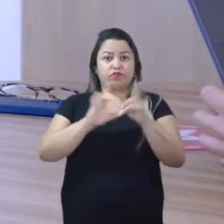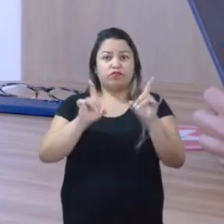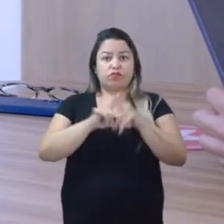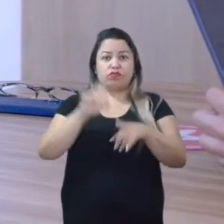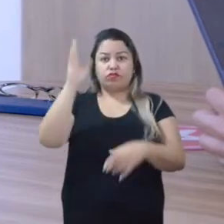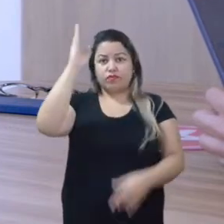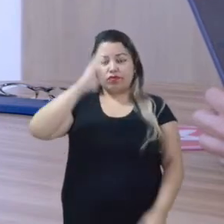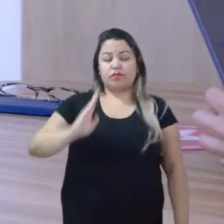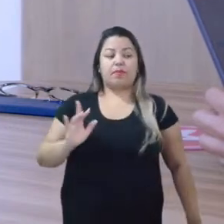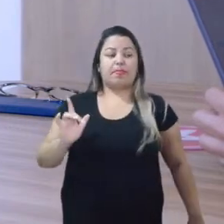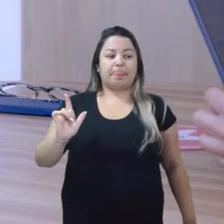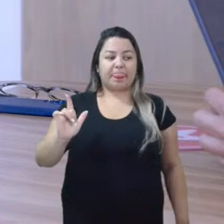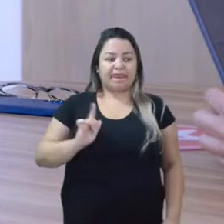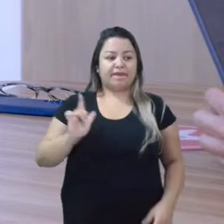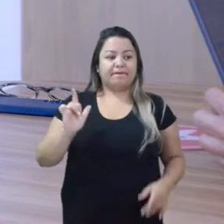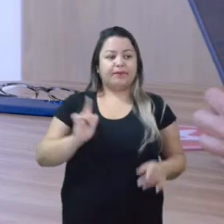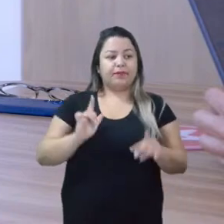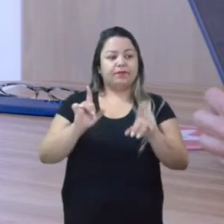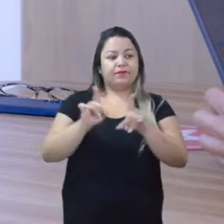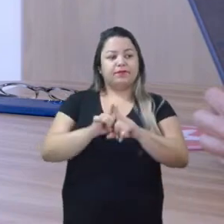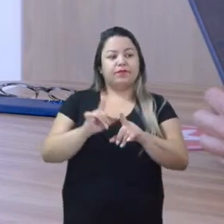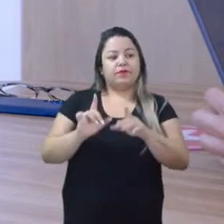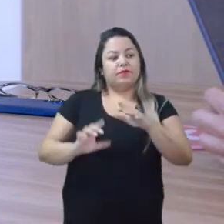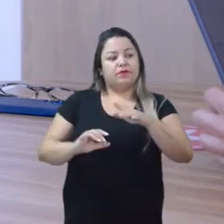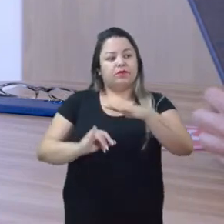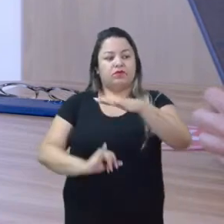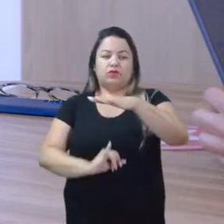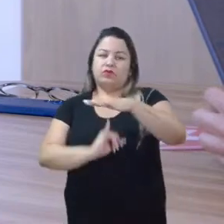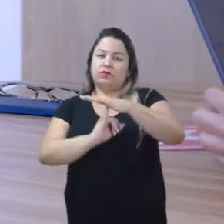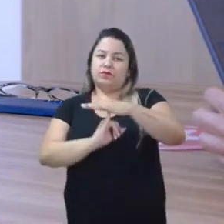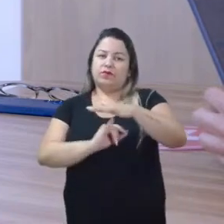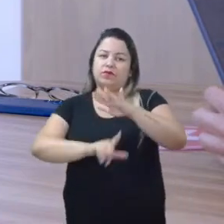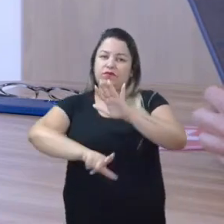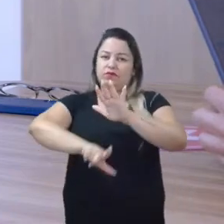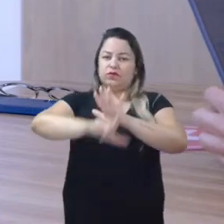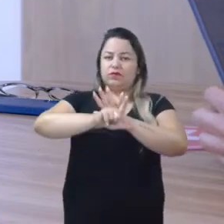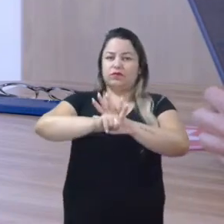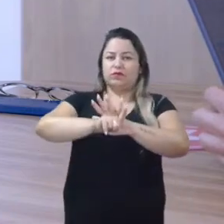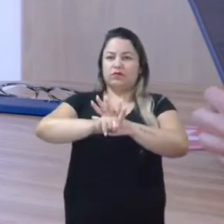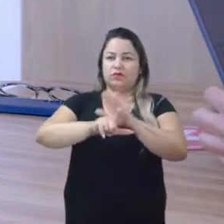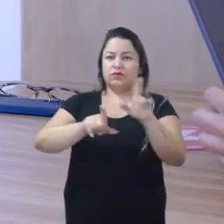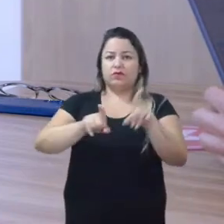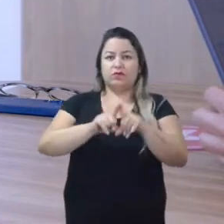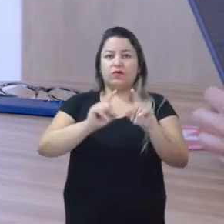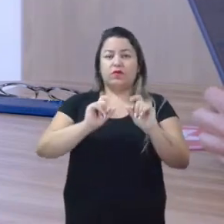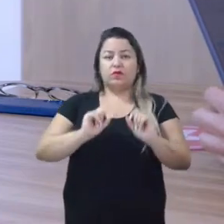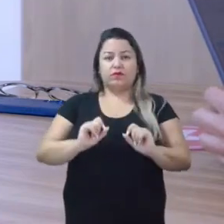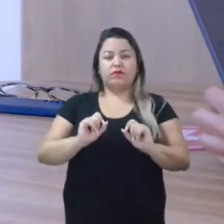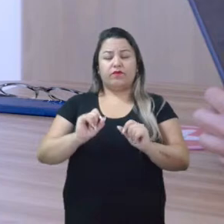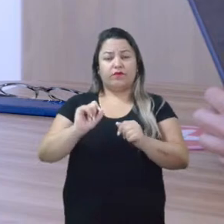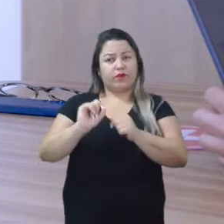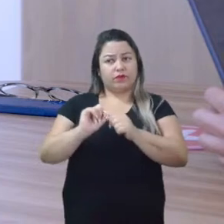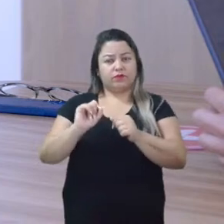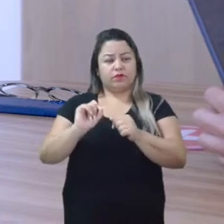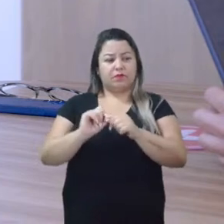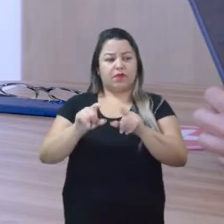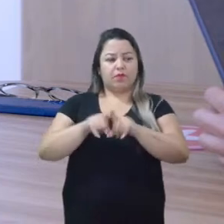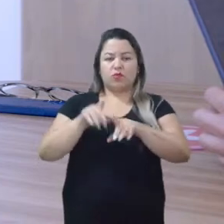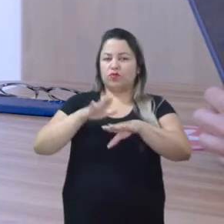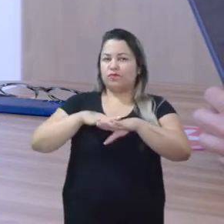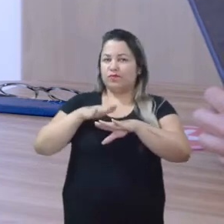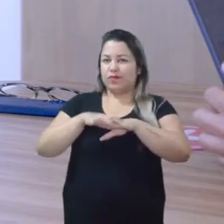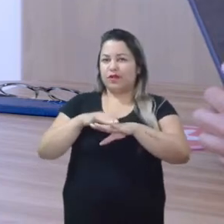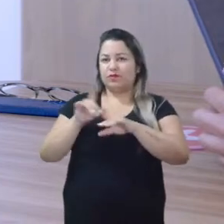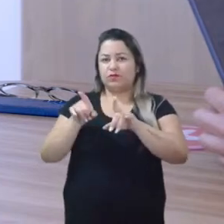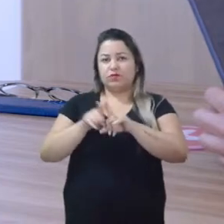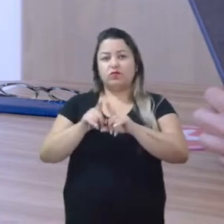equilíbrio muito pleno entre as instituições. Então, o Legislativo, por vezes, exerce um poder que vai mais um pouquinho adiante do que